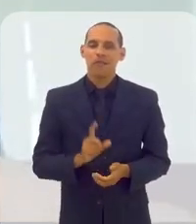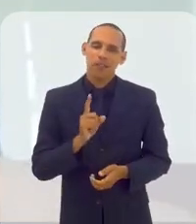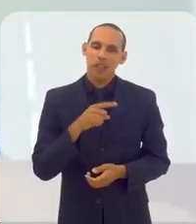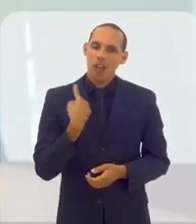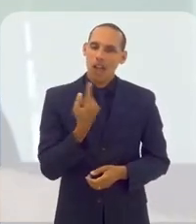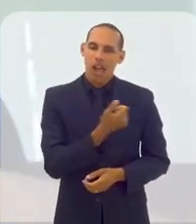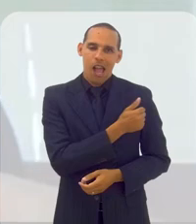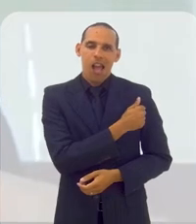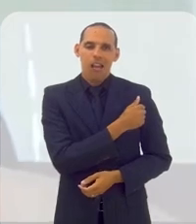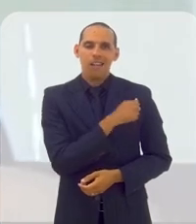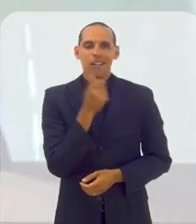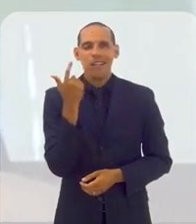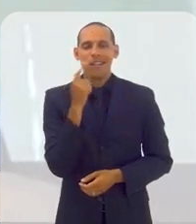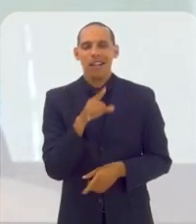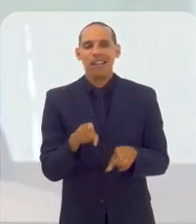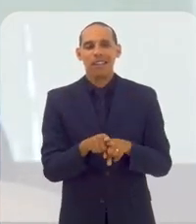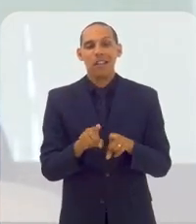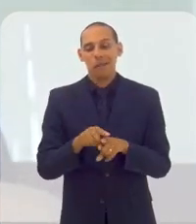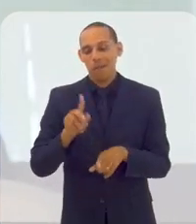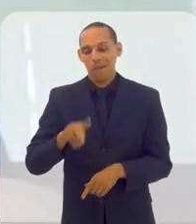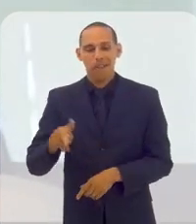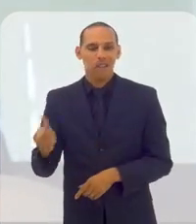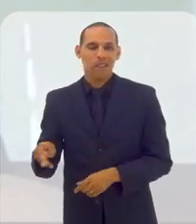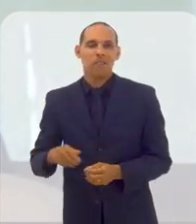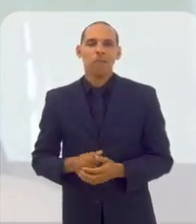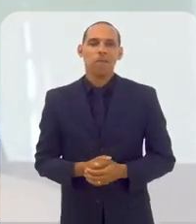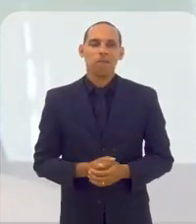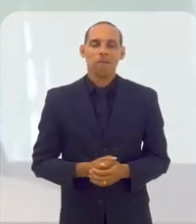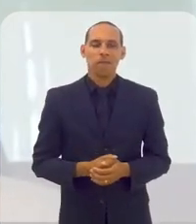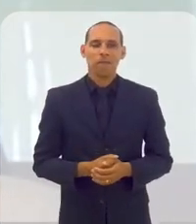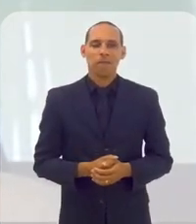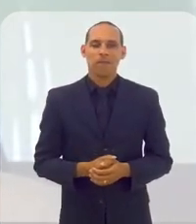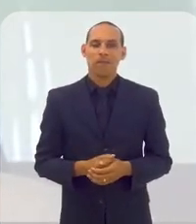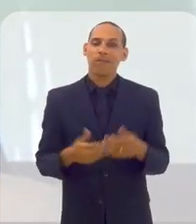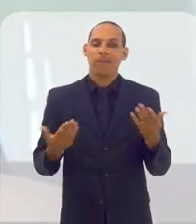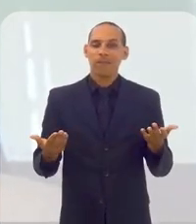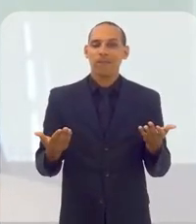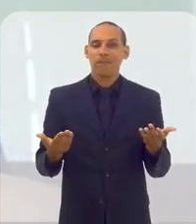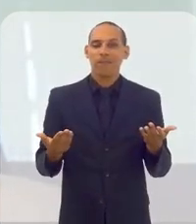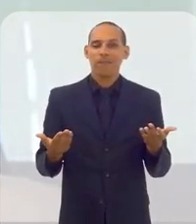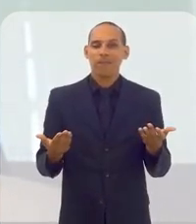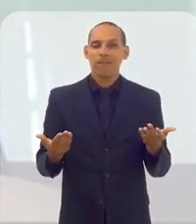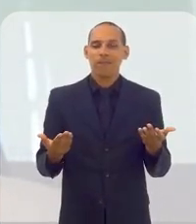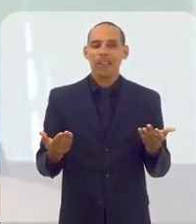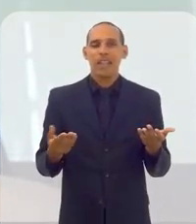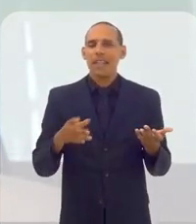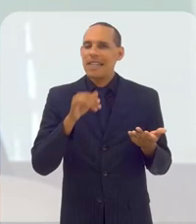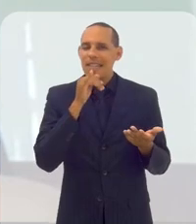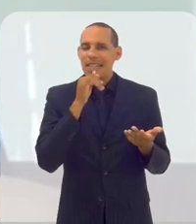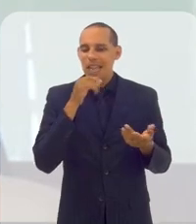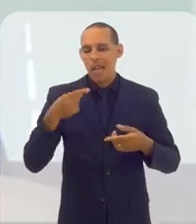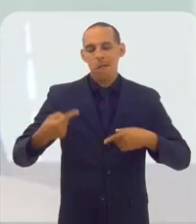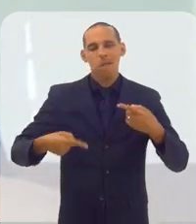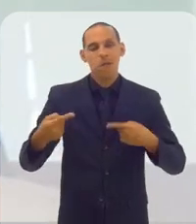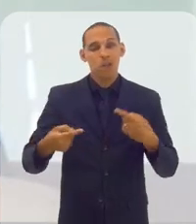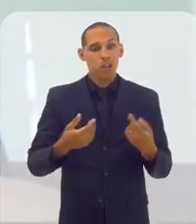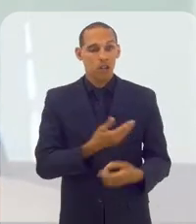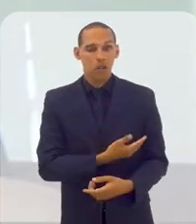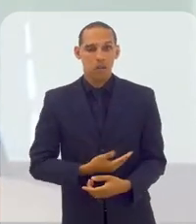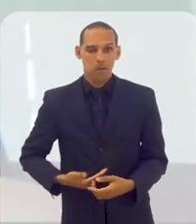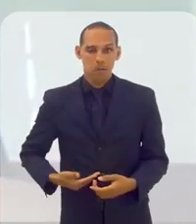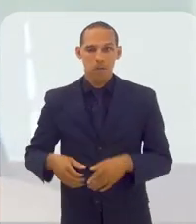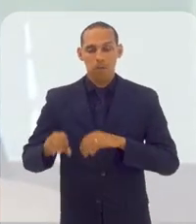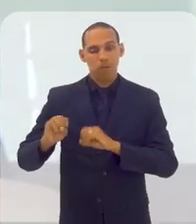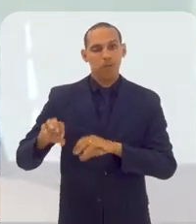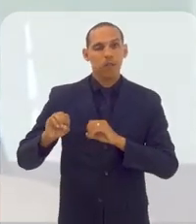nossos nossos alunos da nossas professores né então no estabelecimento de políticas públicas